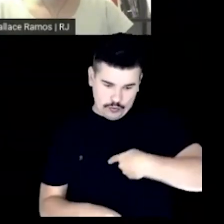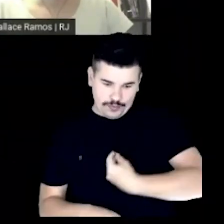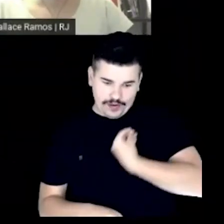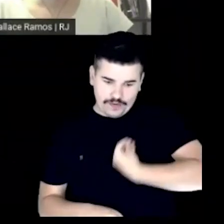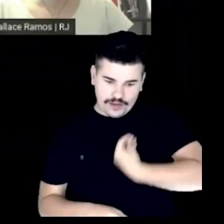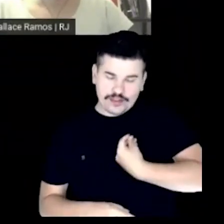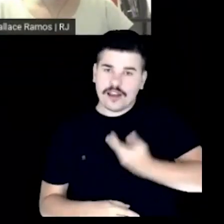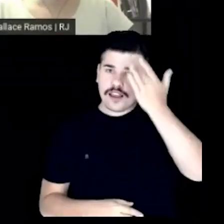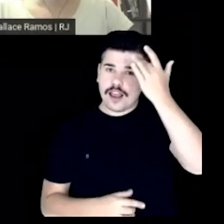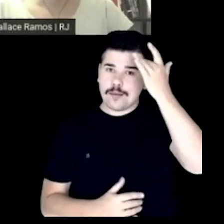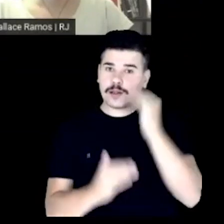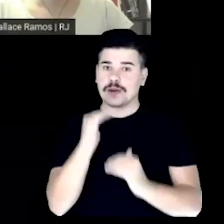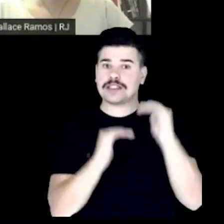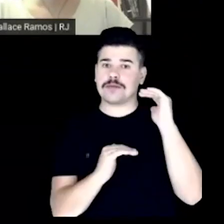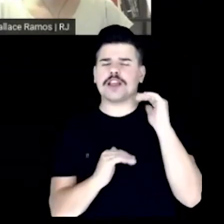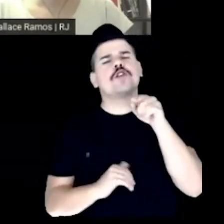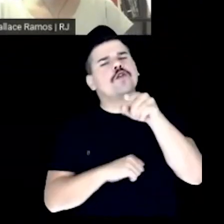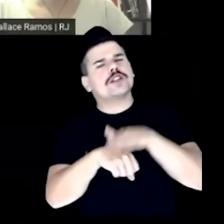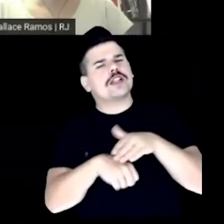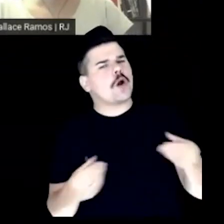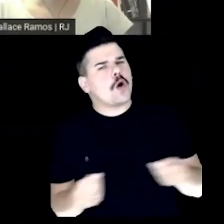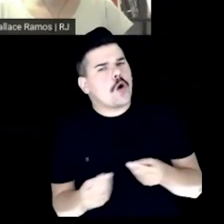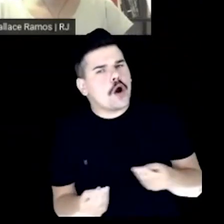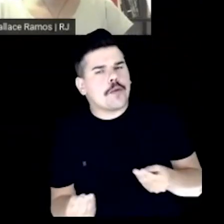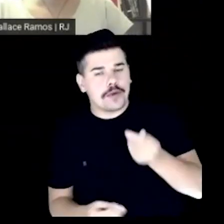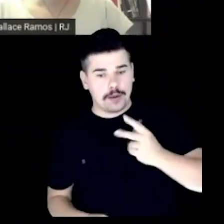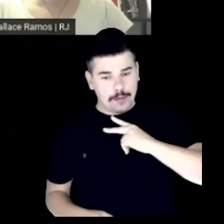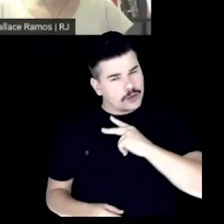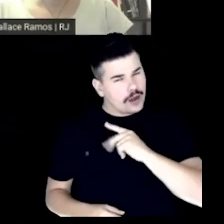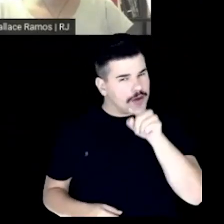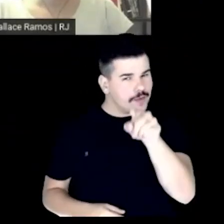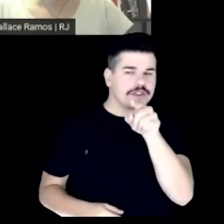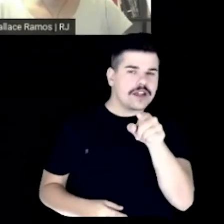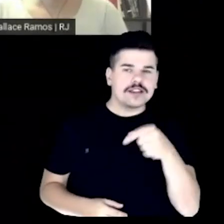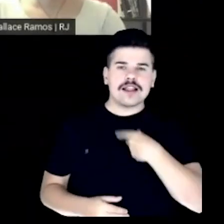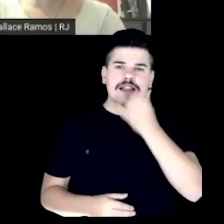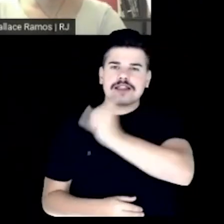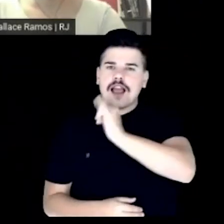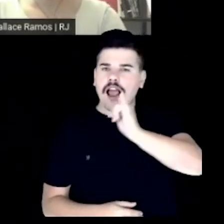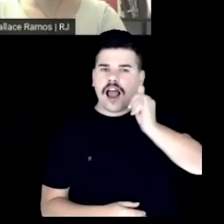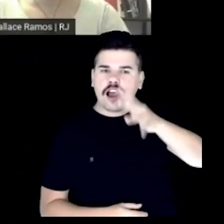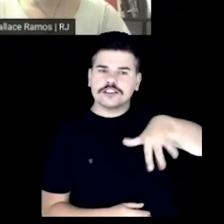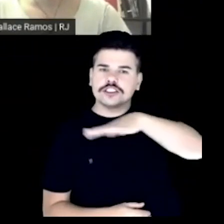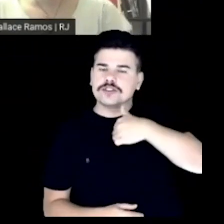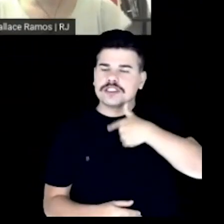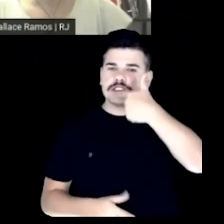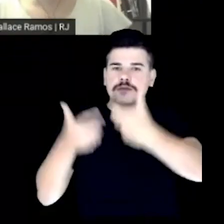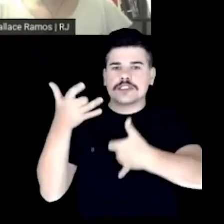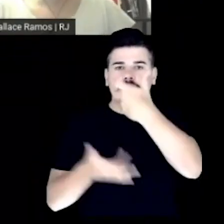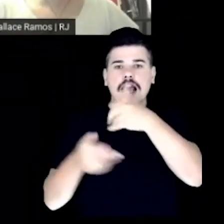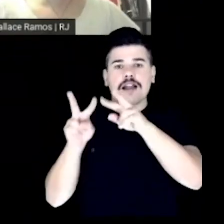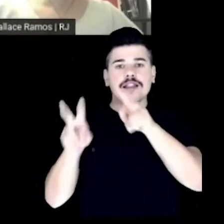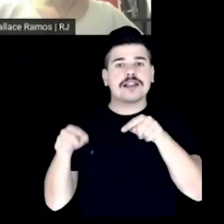de descoberta e amadurecimento. Como foi para você, pessoalmente, essa construção dessa narrativa